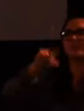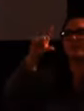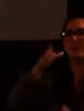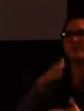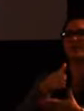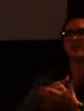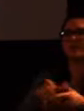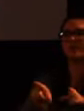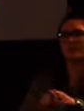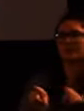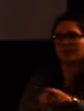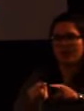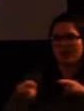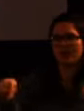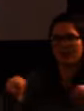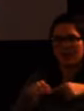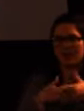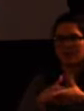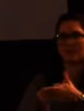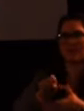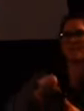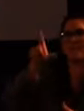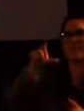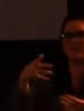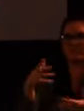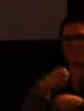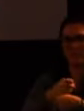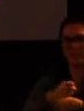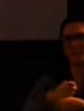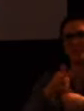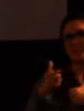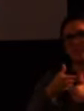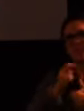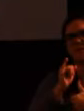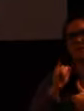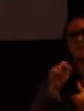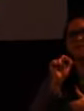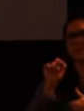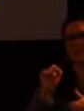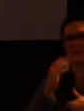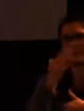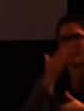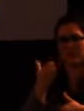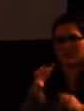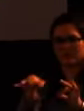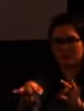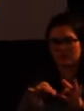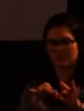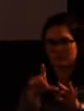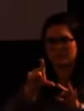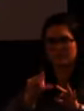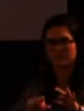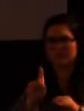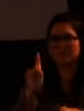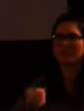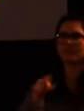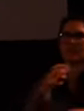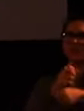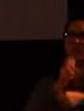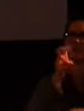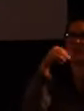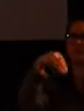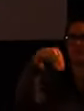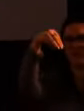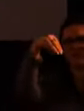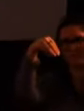lote e das quadras na cidade. Primeiro dizer para vocês que a frente mínima do lote hoje admitida é de 5